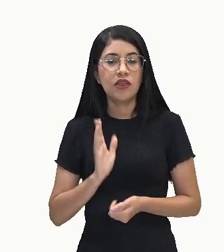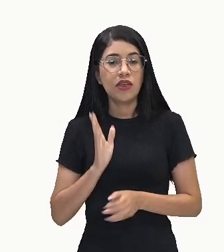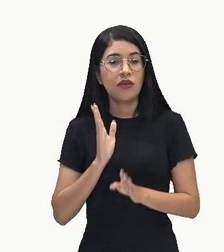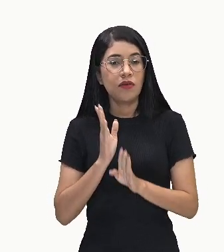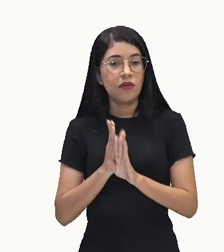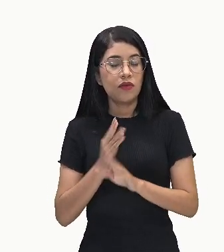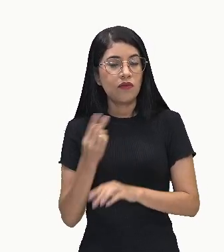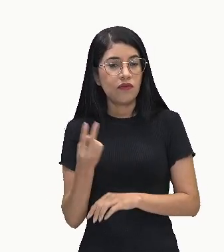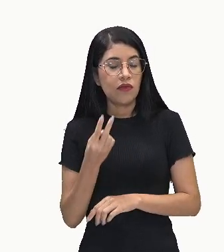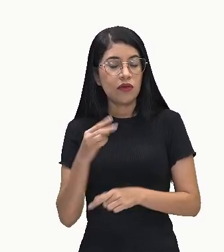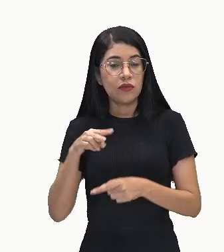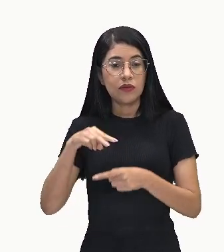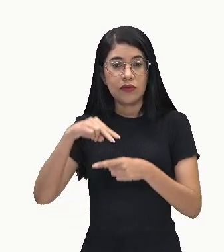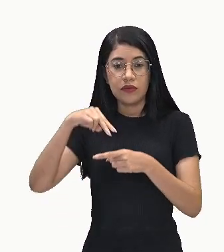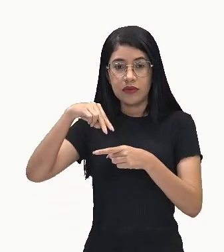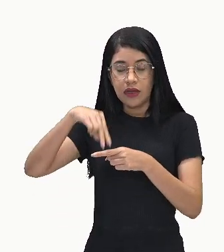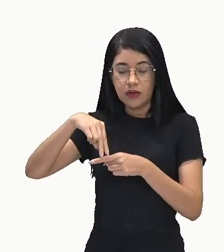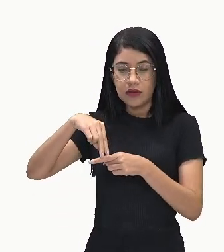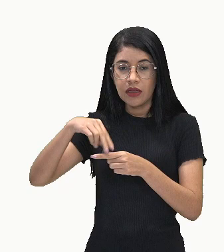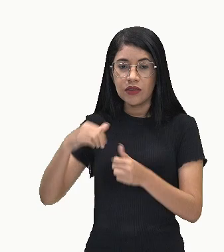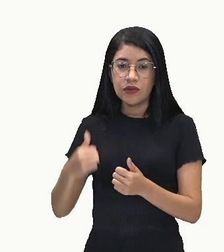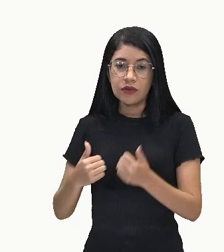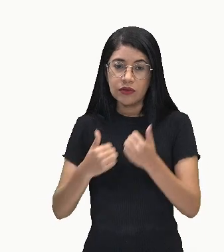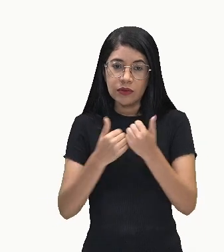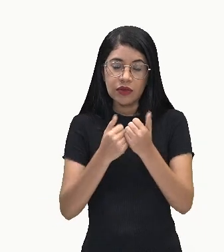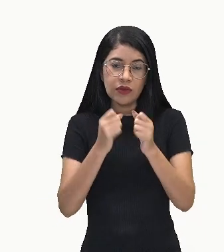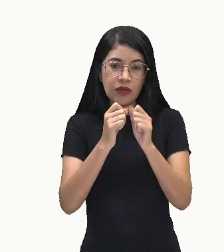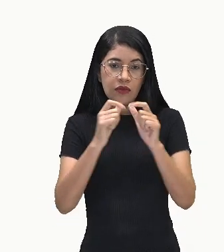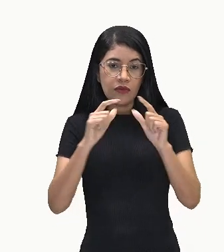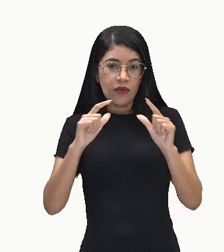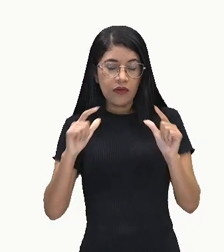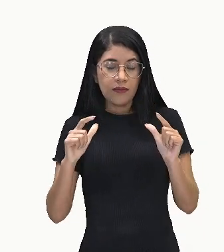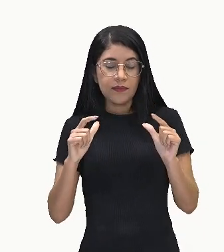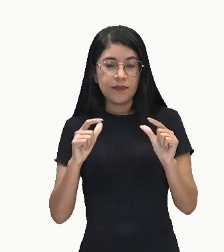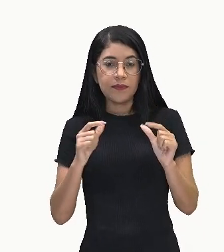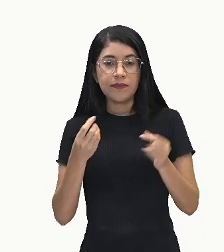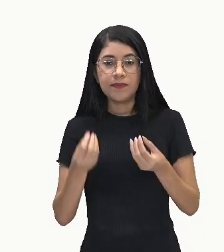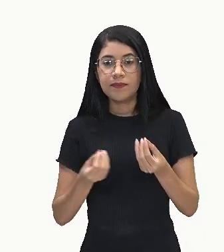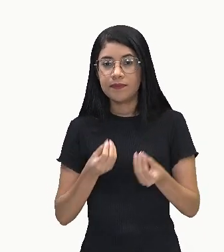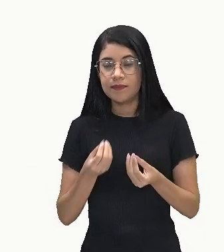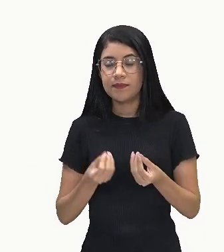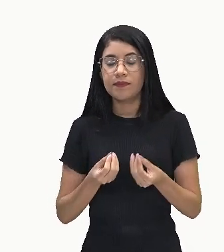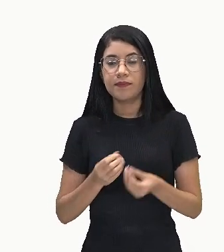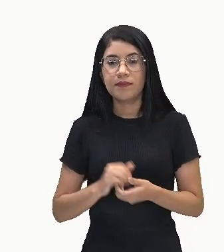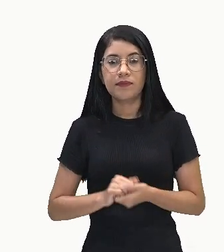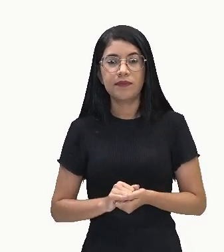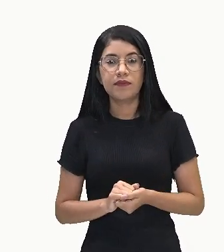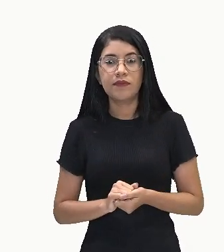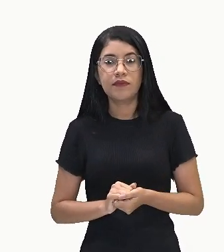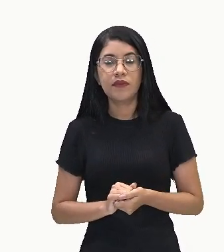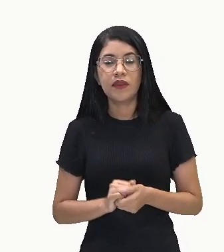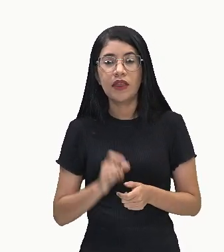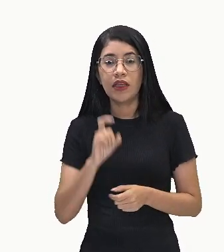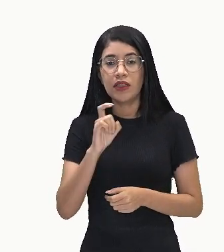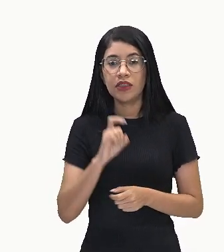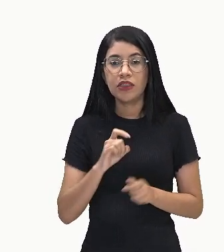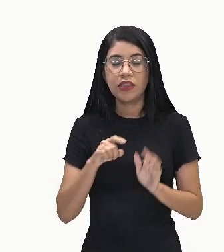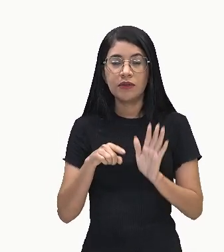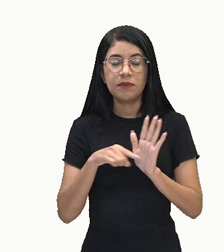delta, nós vamos substituir lá na fórmula resolutiva. Qual é a fórmula resolutiva? Menos